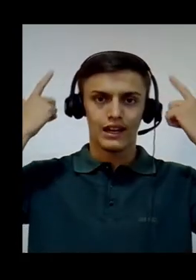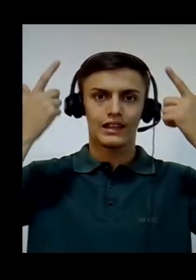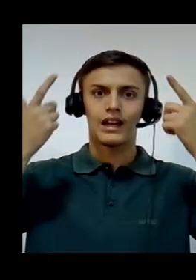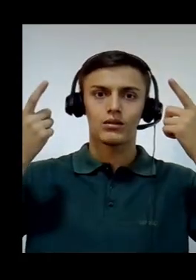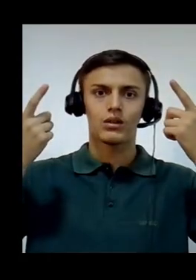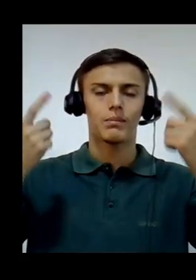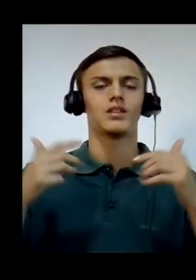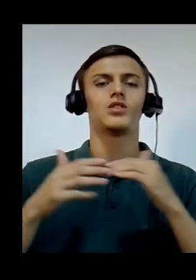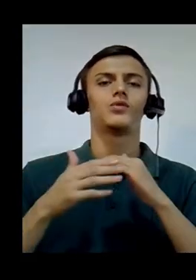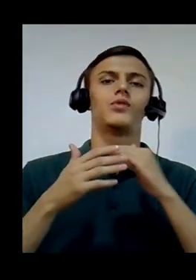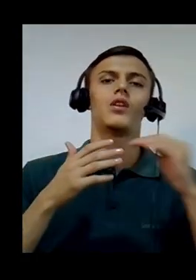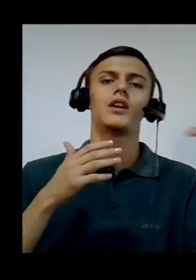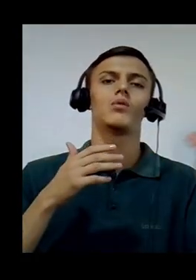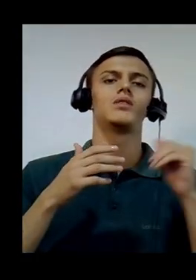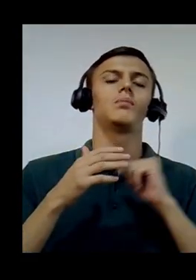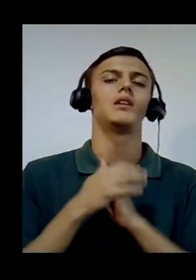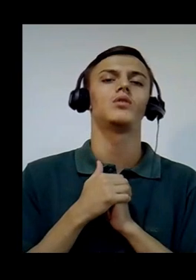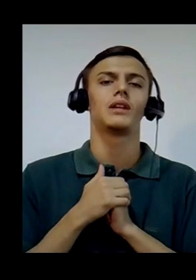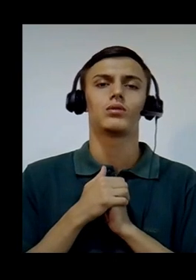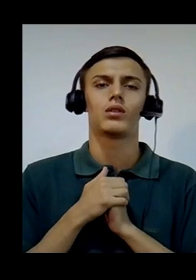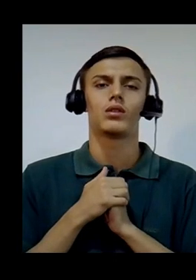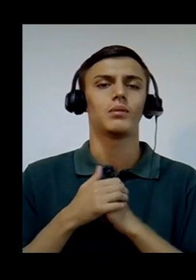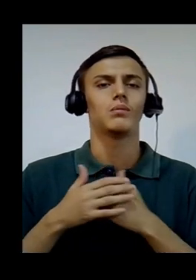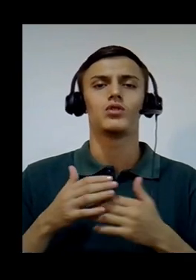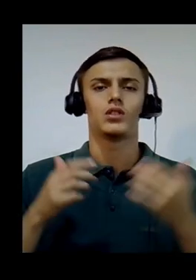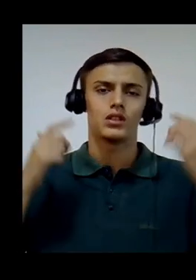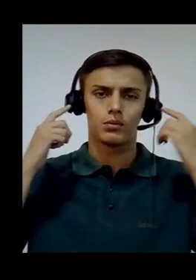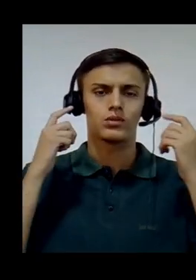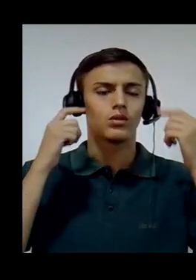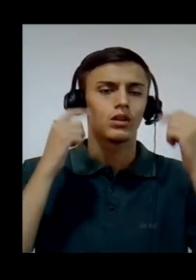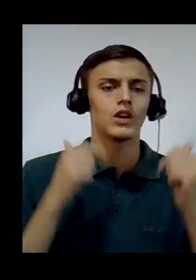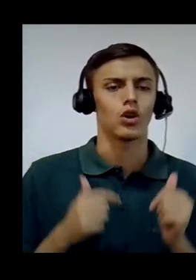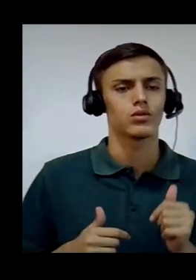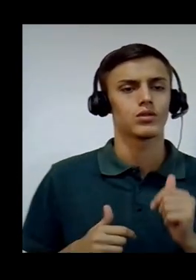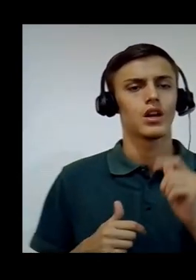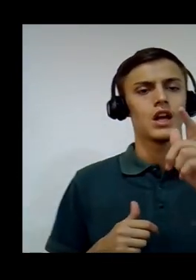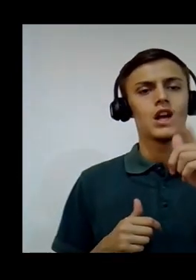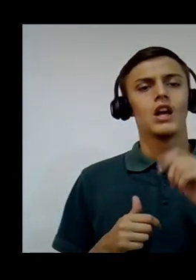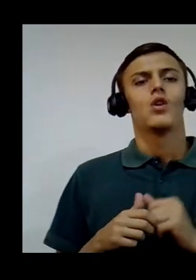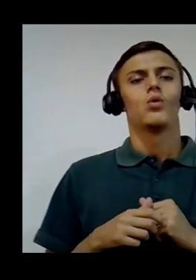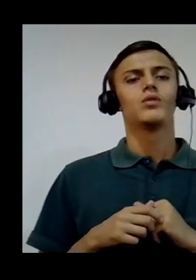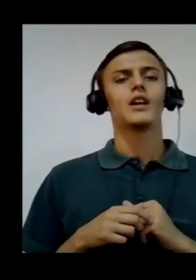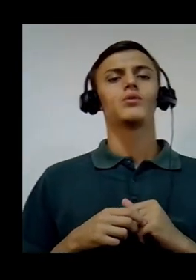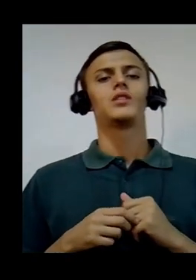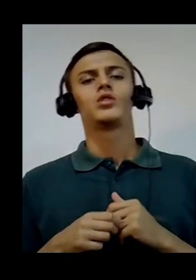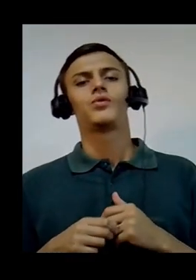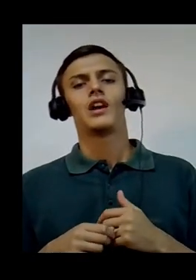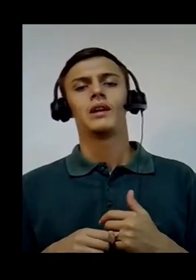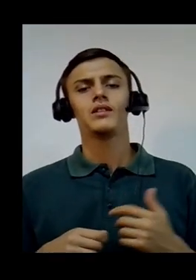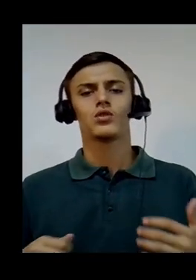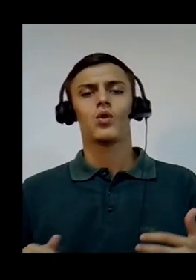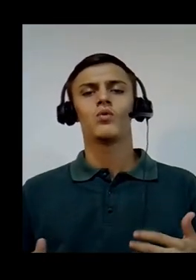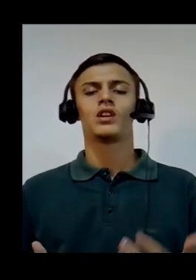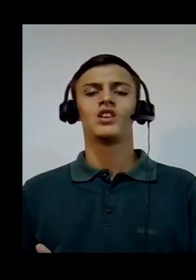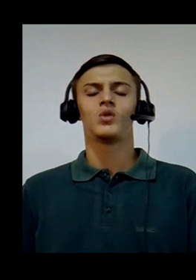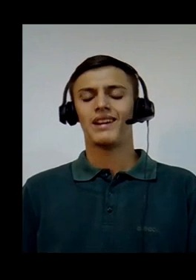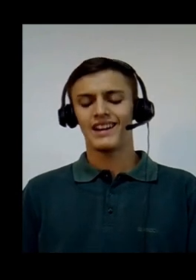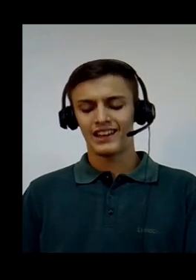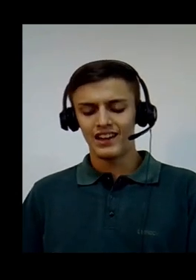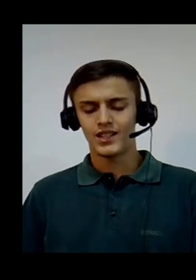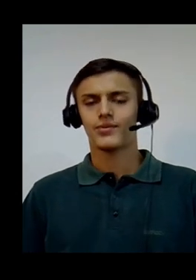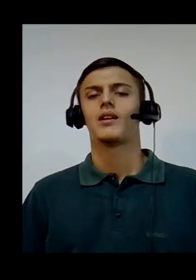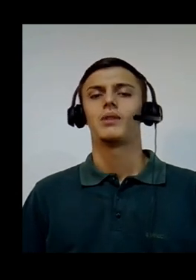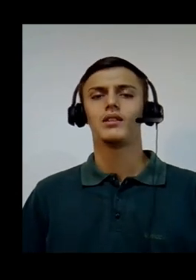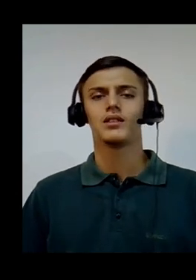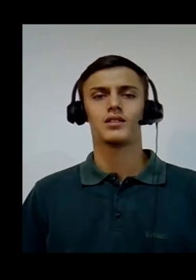conjugular para evitar a queda do capacete, fora os EPIs obrigatórios também, botina, protetor ocular e óculos. Usar um cinto de ferramentas ou um guincho